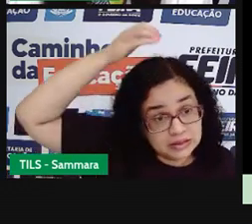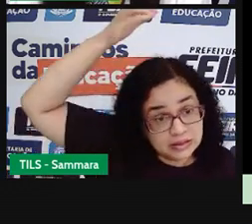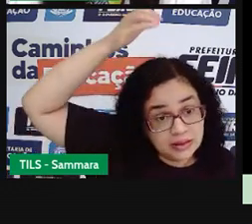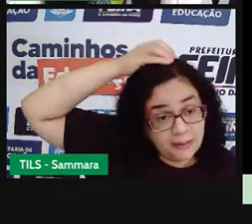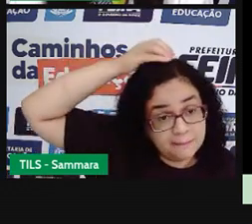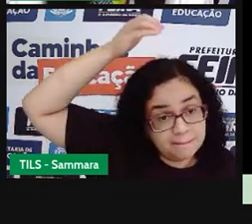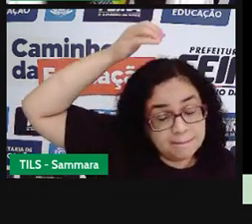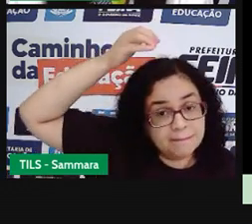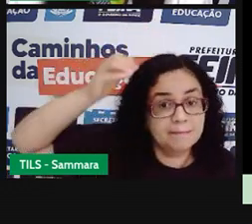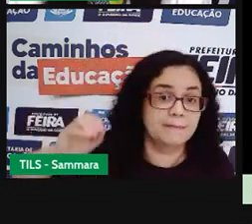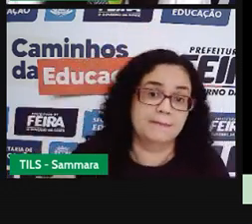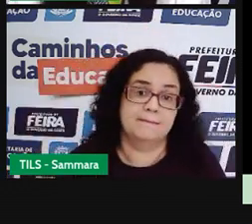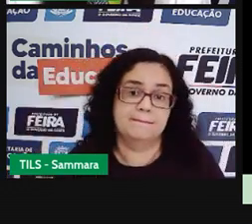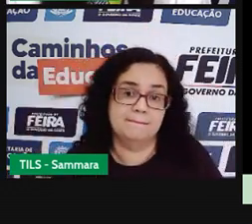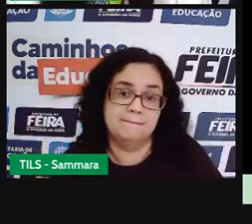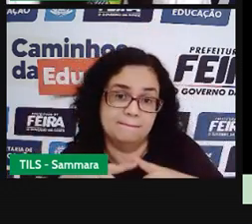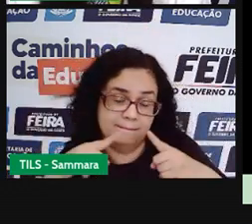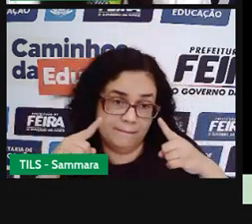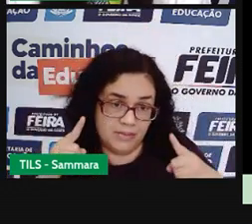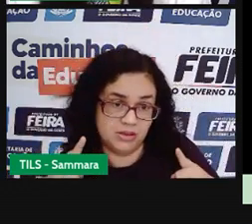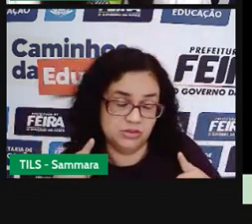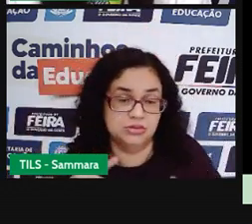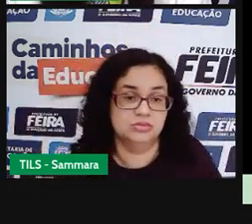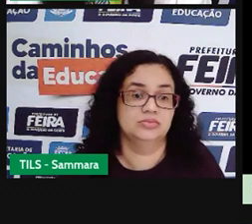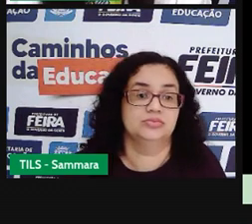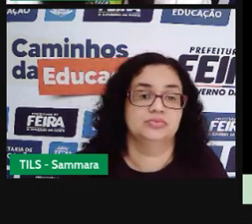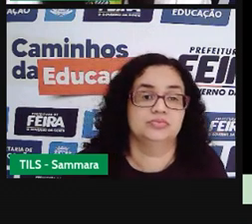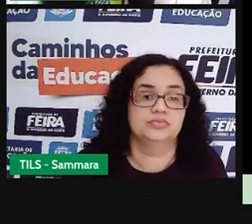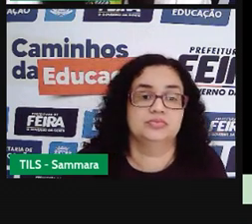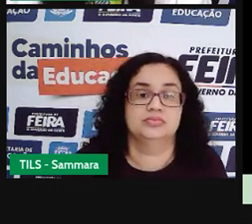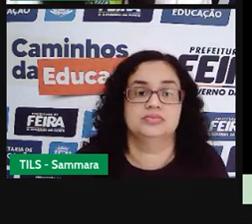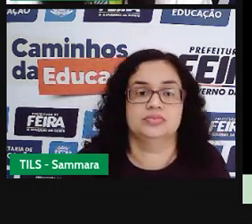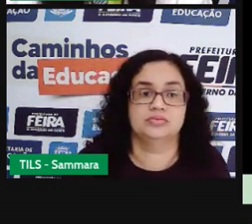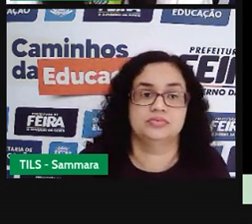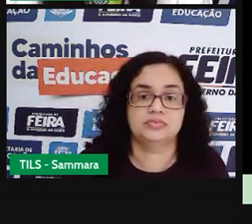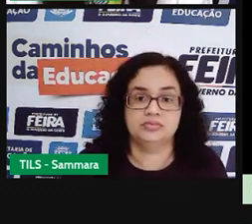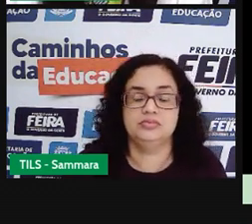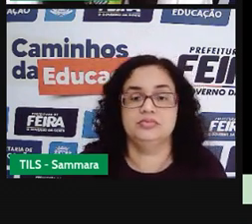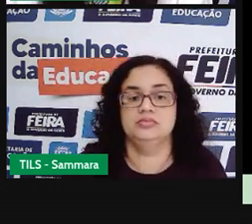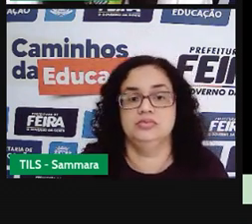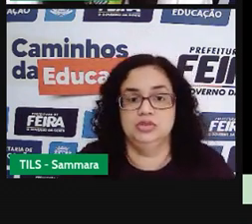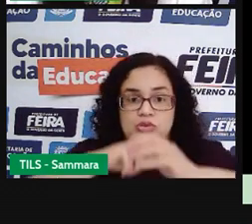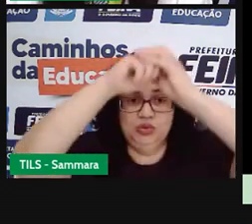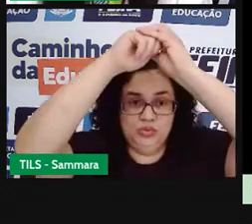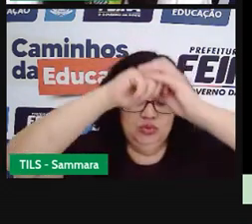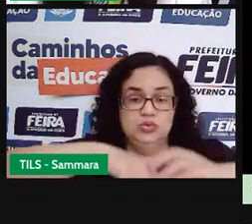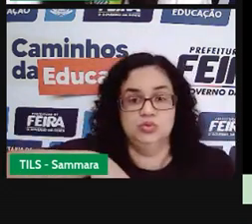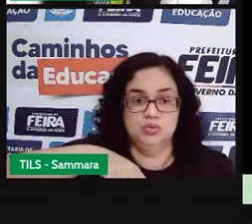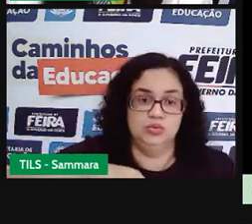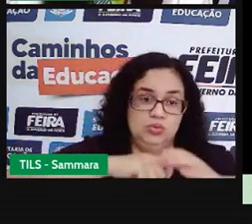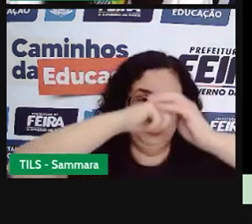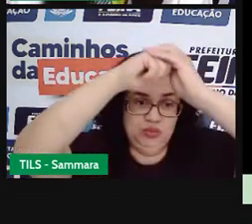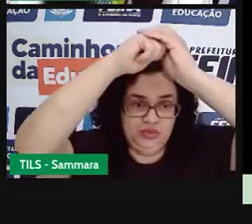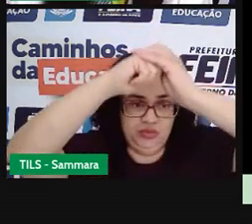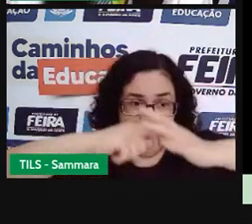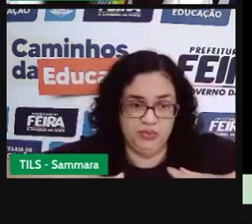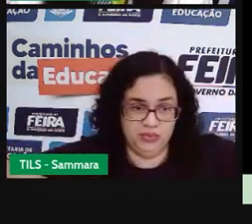de um cone a casquinha do sorvete também não é também tem um formato de um cone